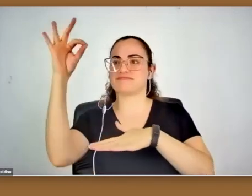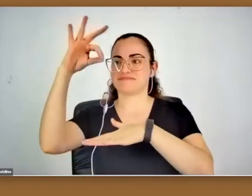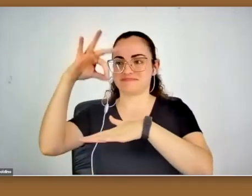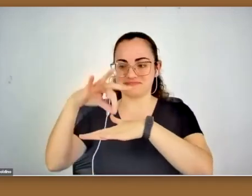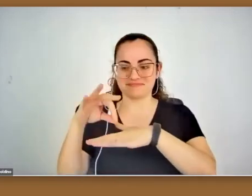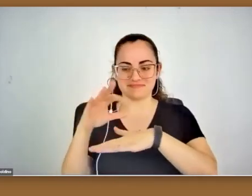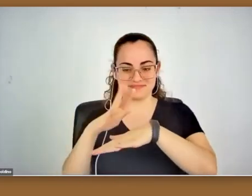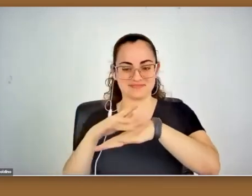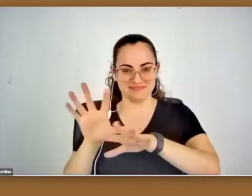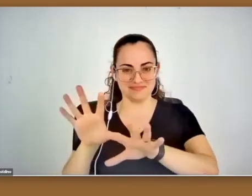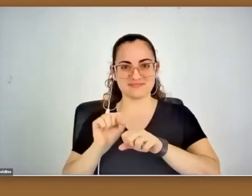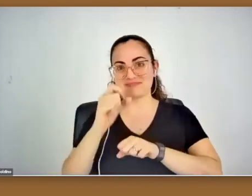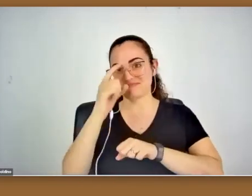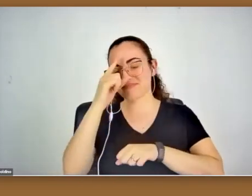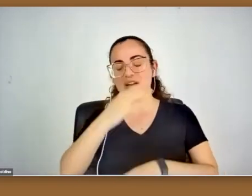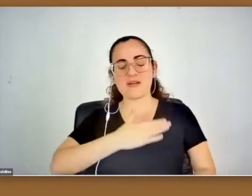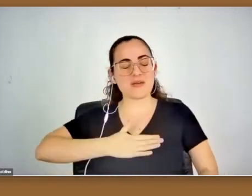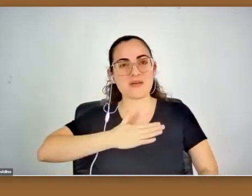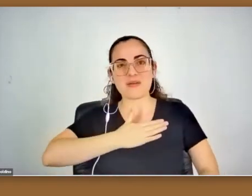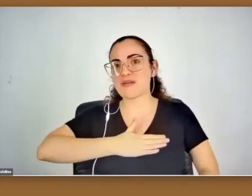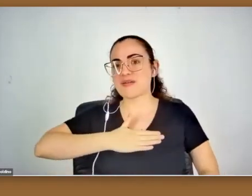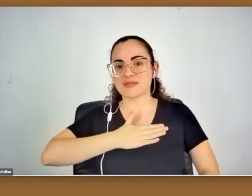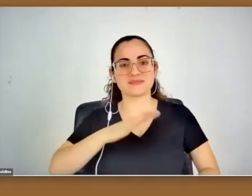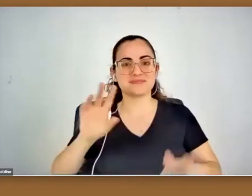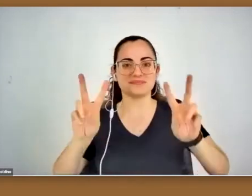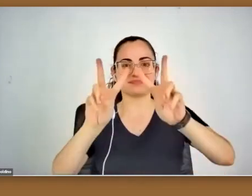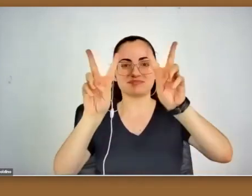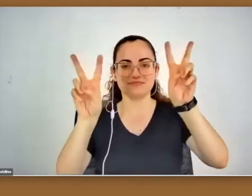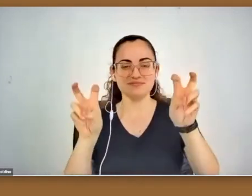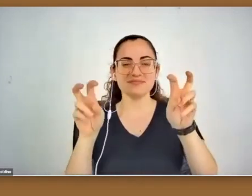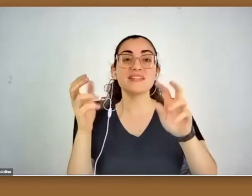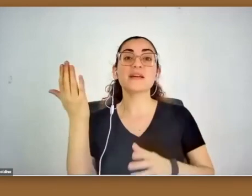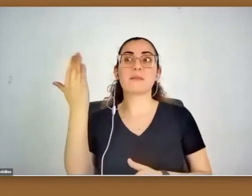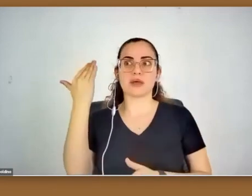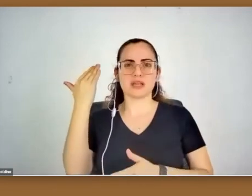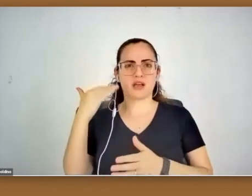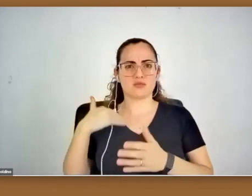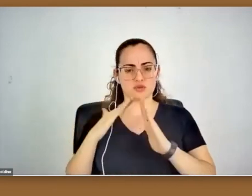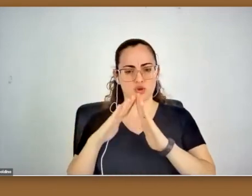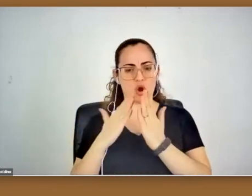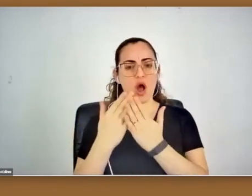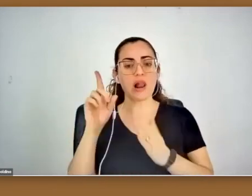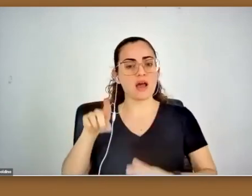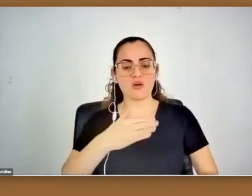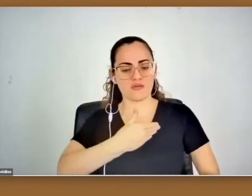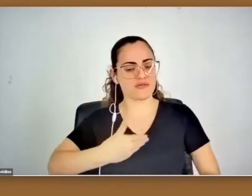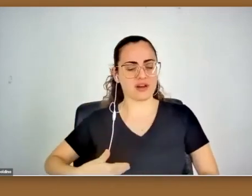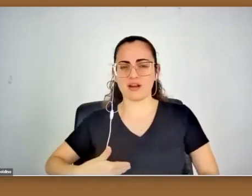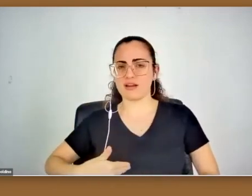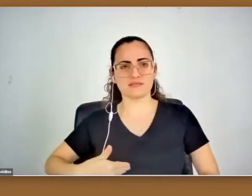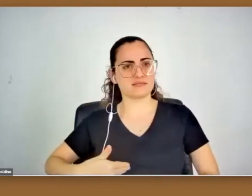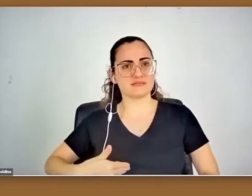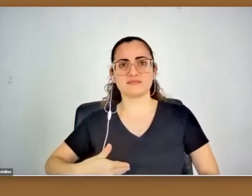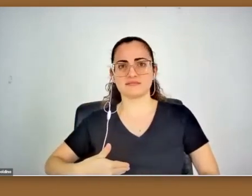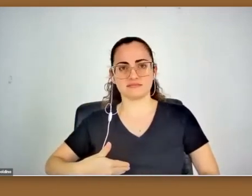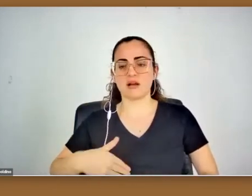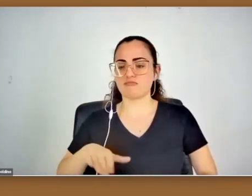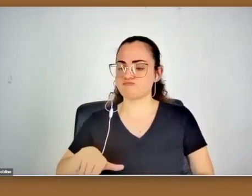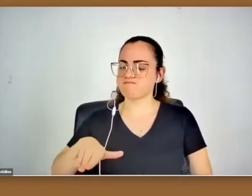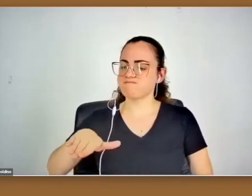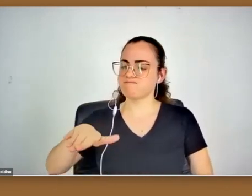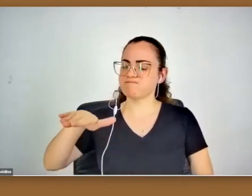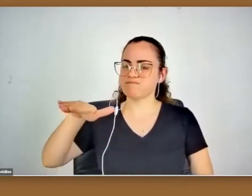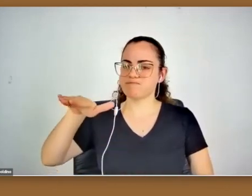E eu iniciei em escola pública, eu estudei escola pública minha vida inteira, né, do jardim